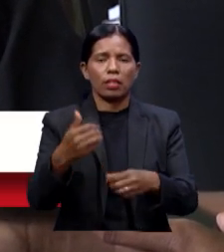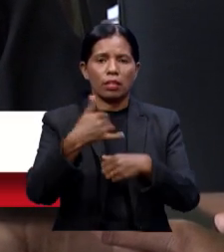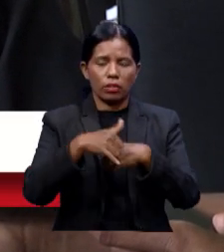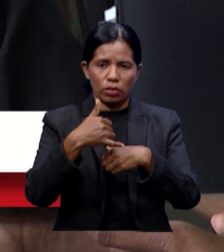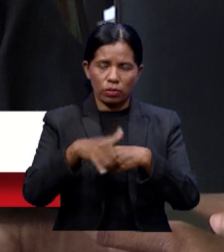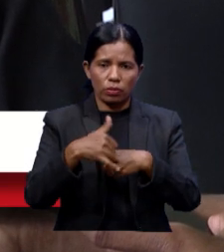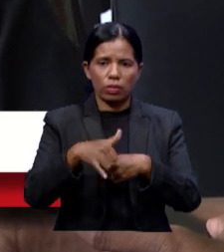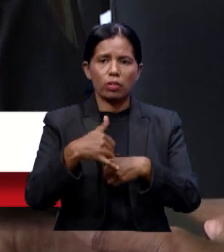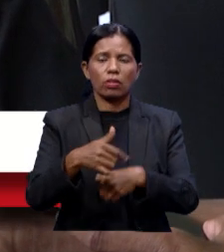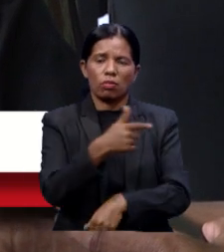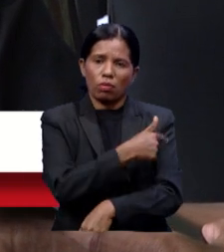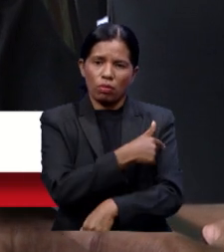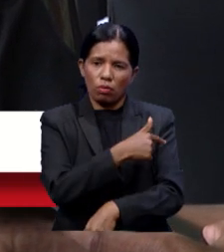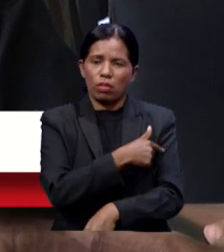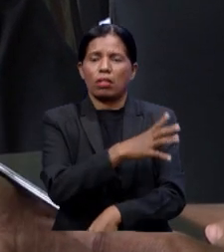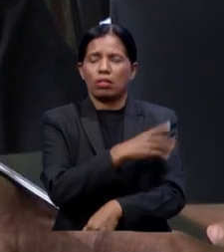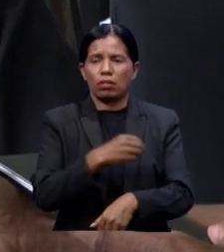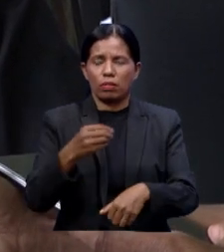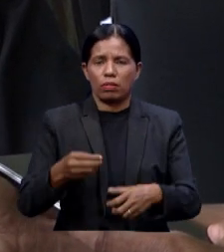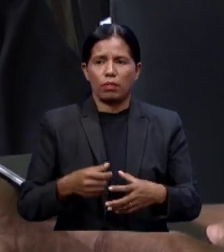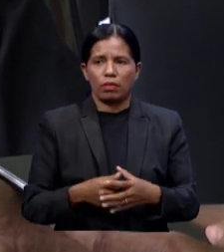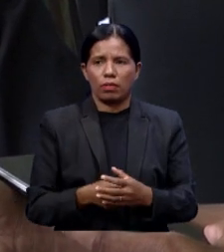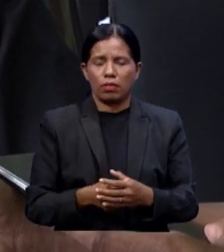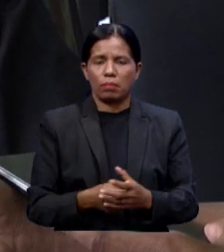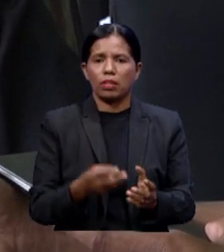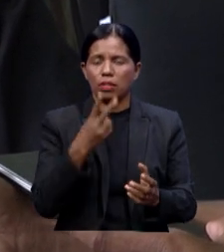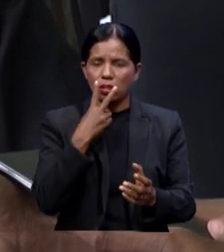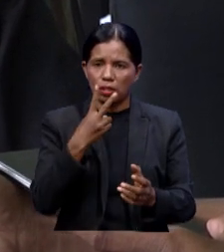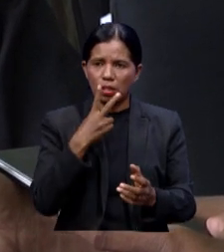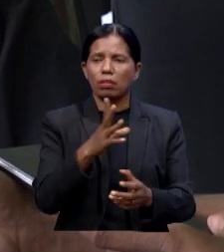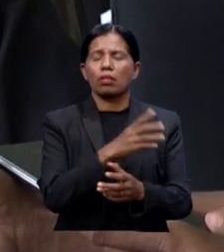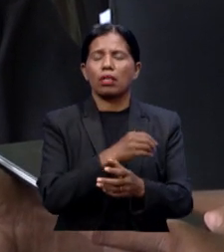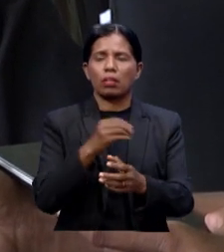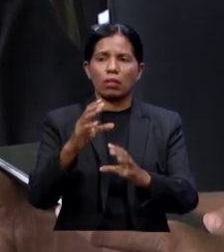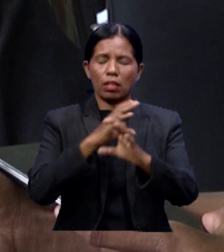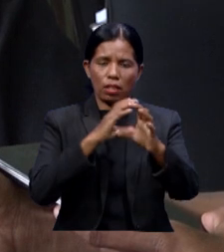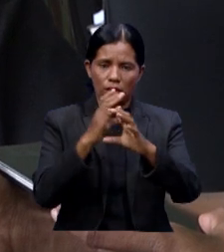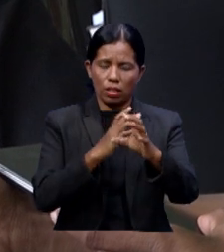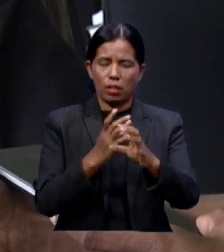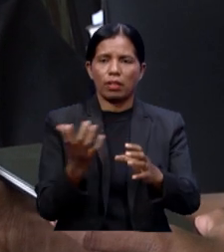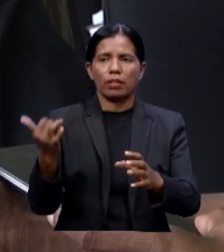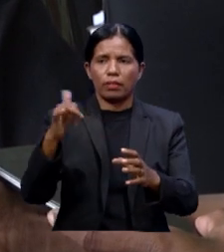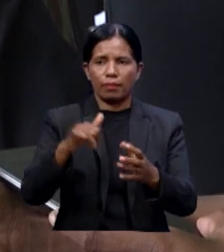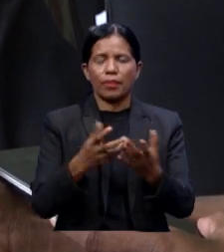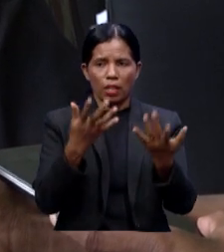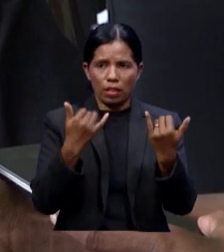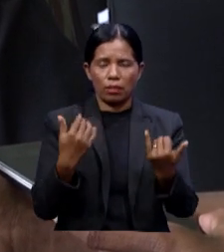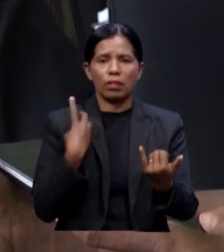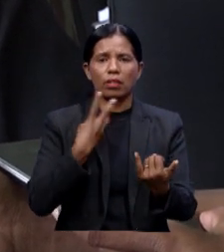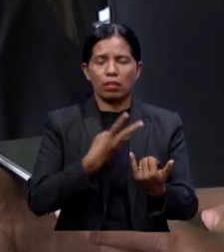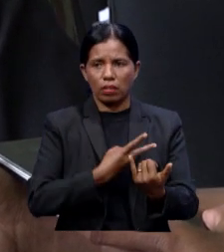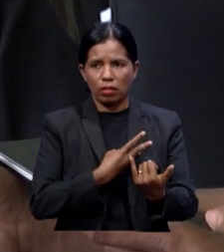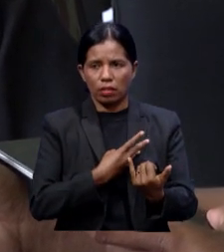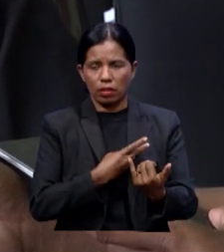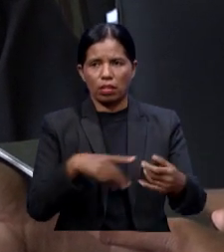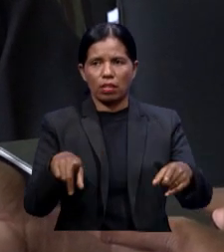Coca-Cola, Sprite, e depois tabaco, nomos ba kareta sira luso. Agora ita preso, se ita